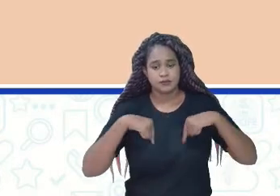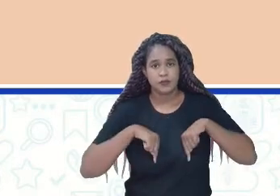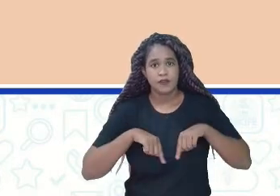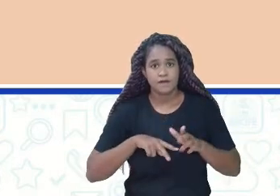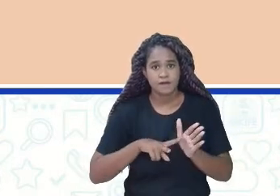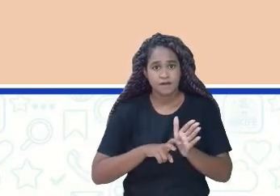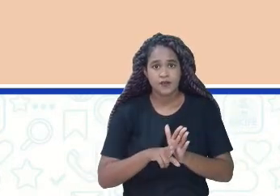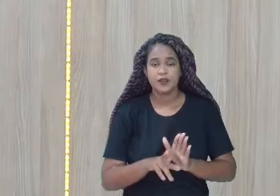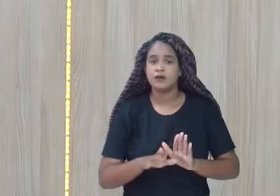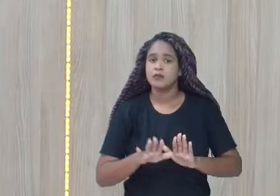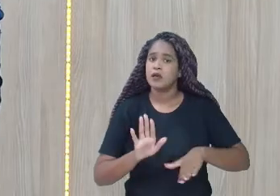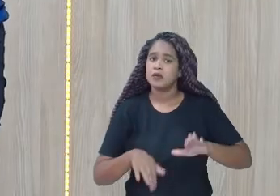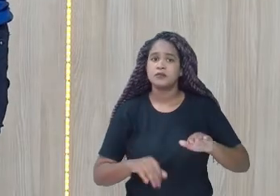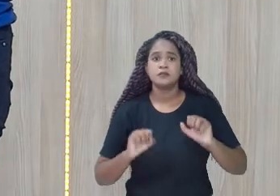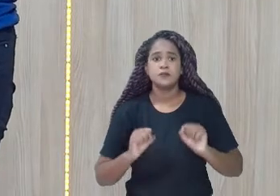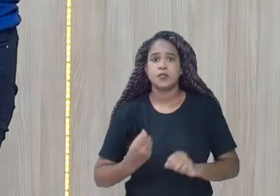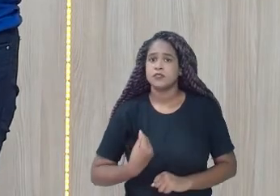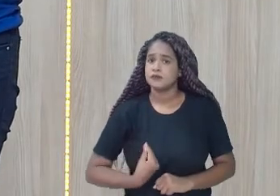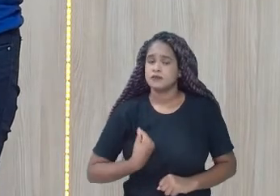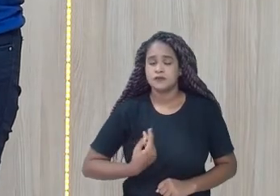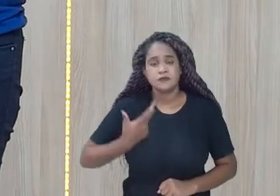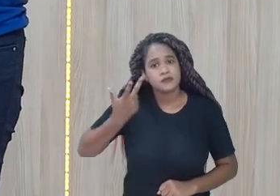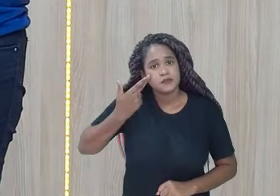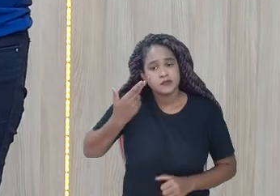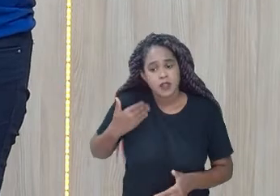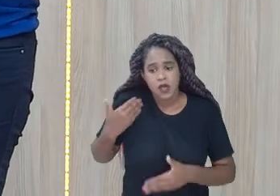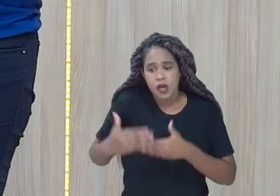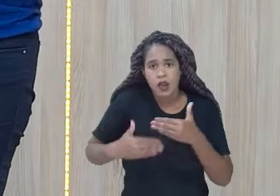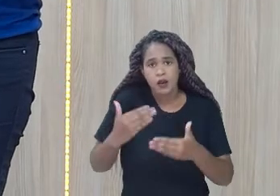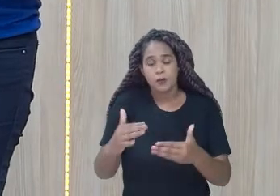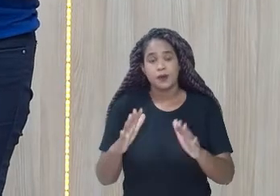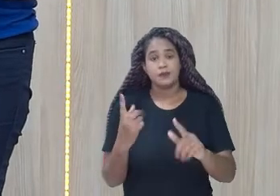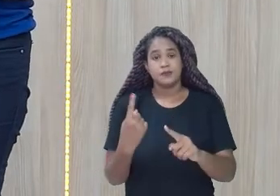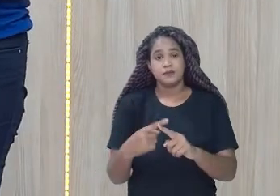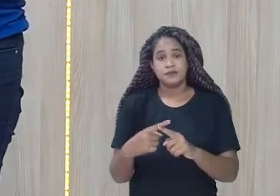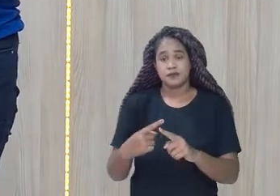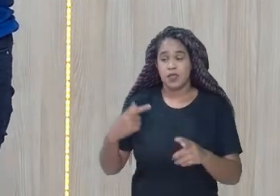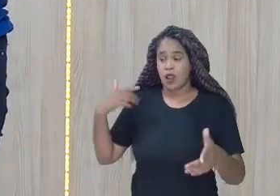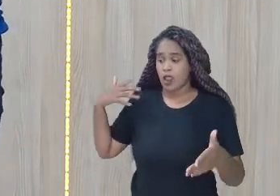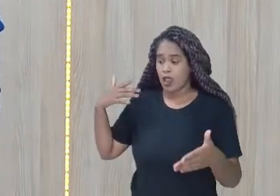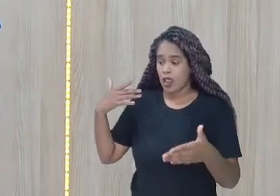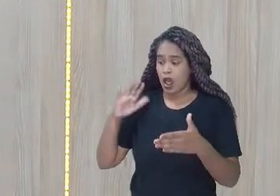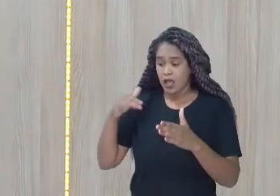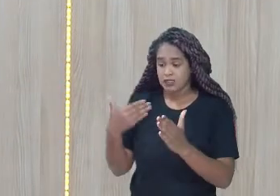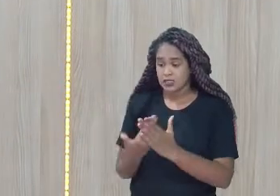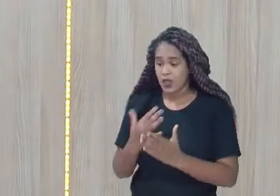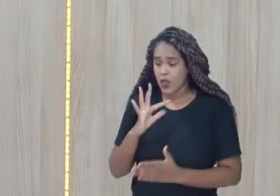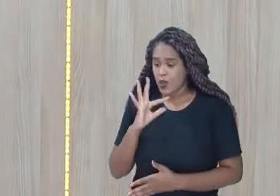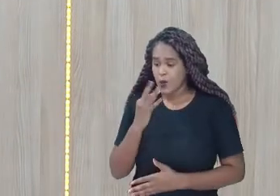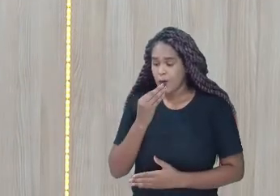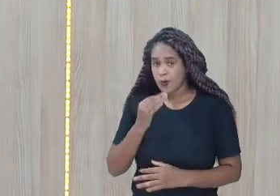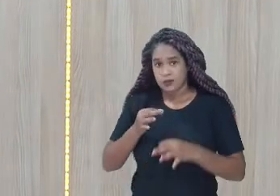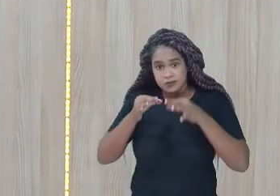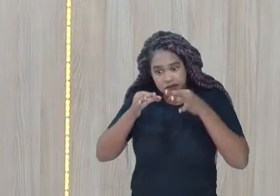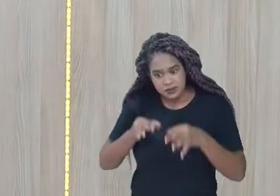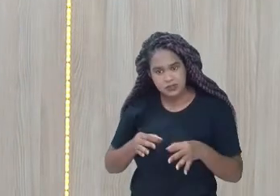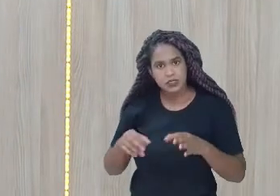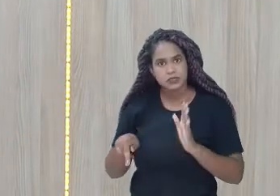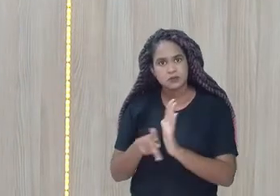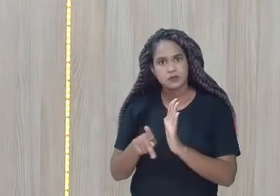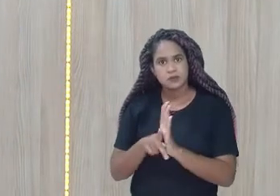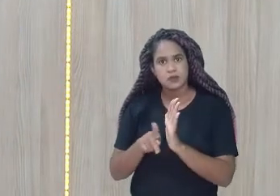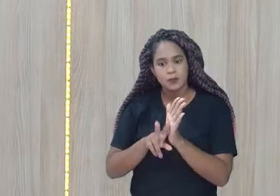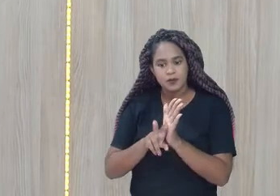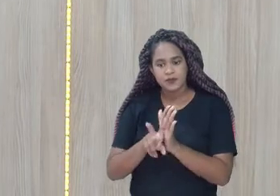se conhecer realmente como era esse vírus, como ele atuava, como era que ele agia, Quando a pessoa detectava que estava com o